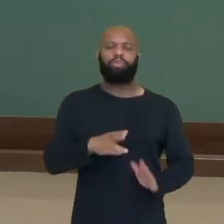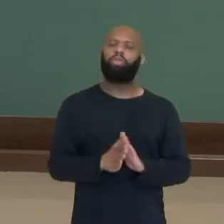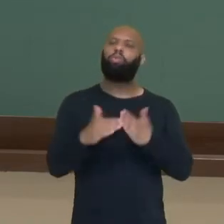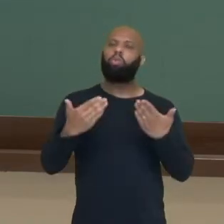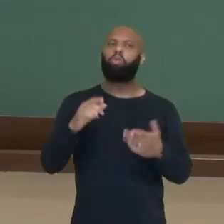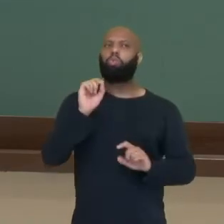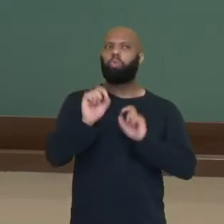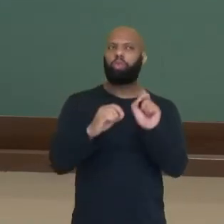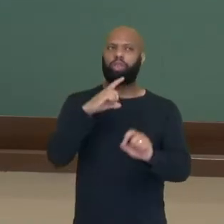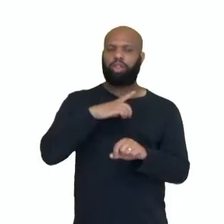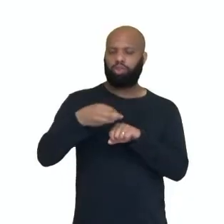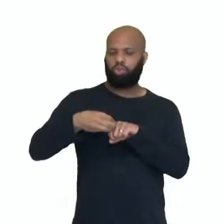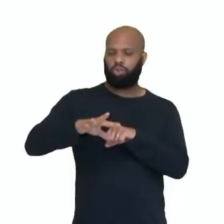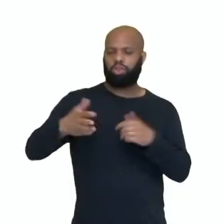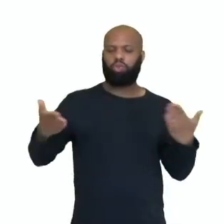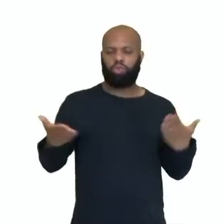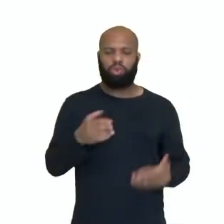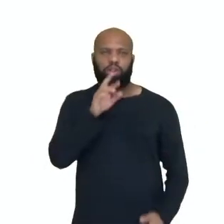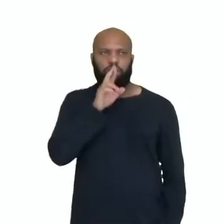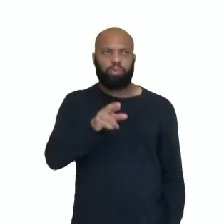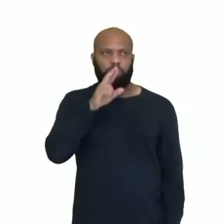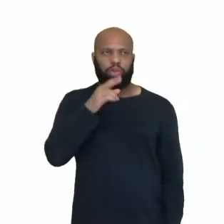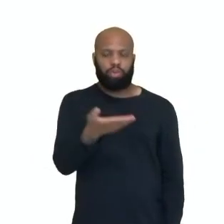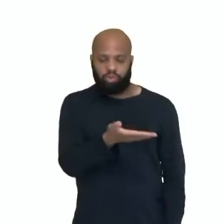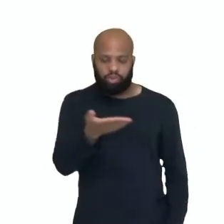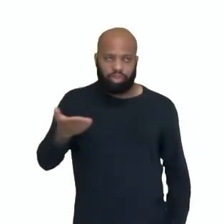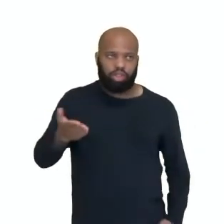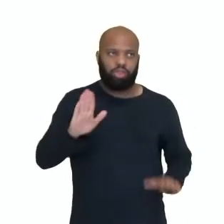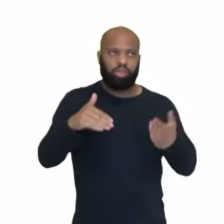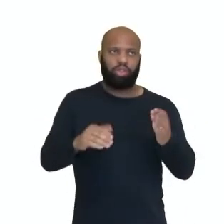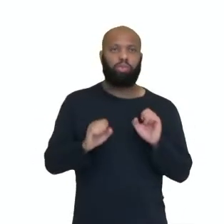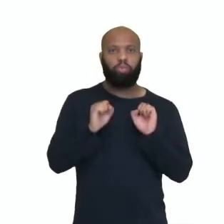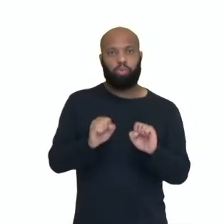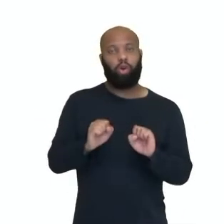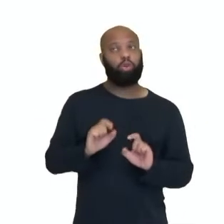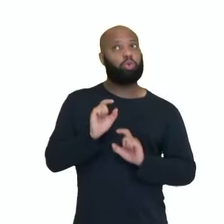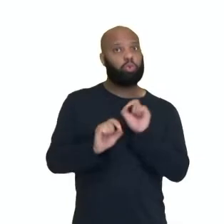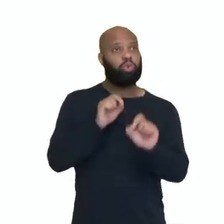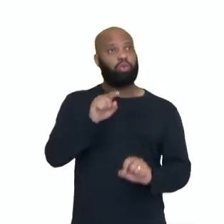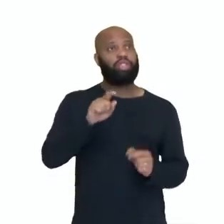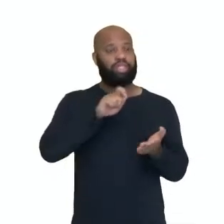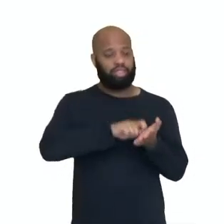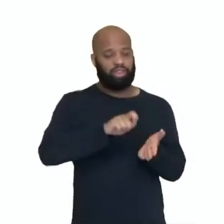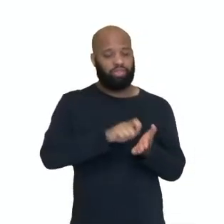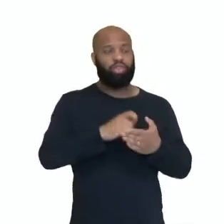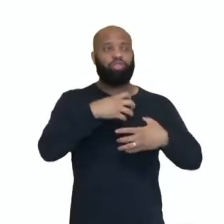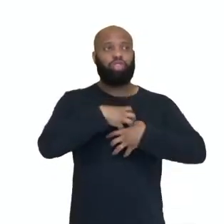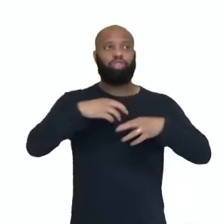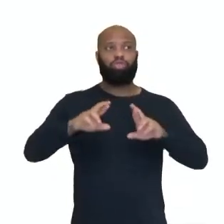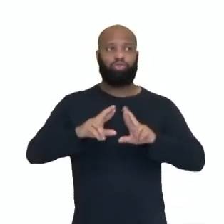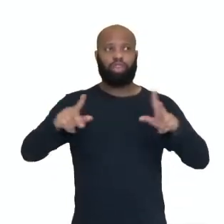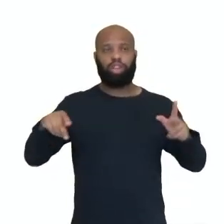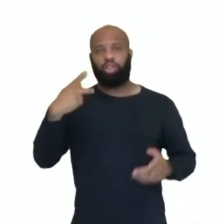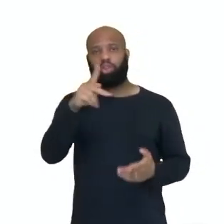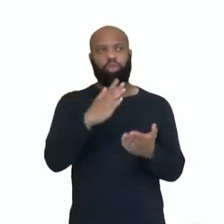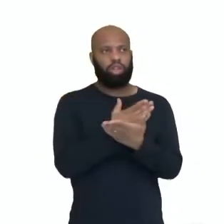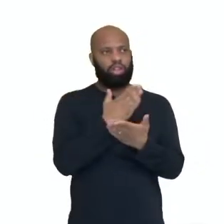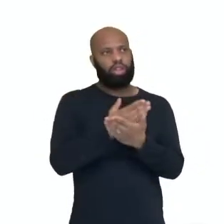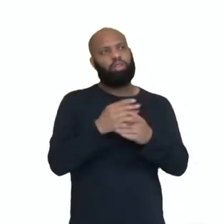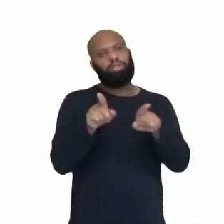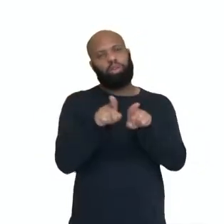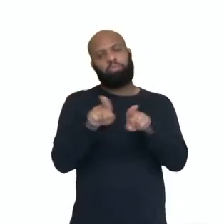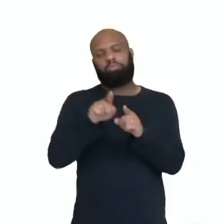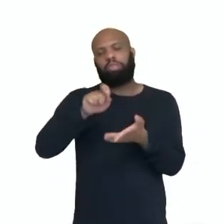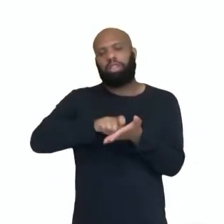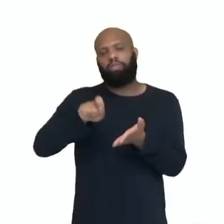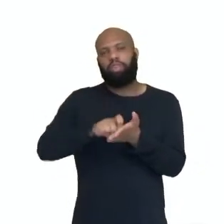Então eu tenho aqui uma sugestão de resposta para vocês. Pode ser que vocês tenham anotado de uma forma diferente no caderno, tenham